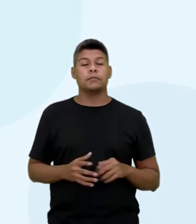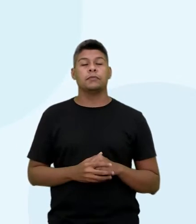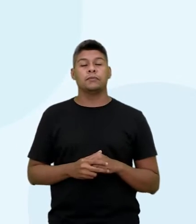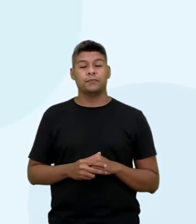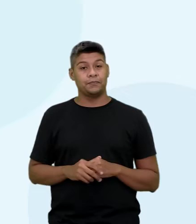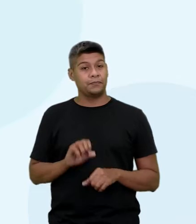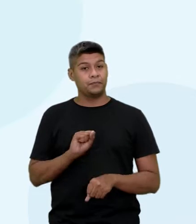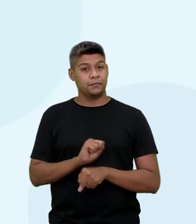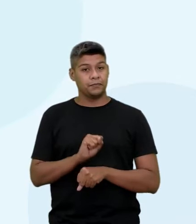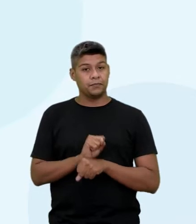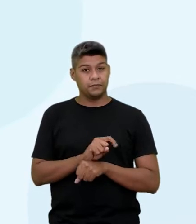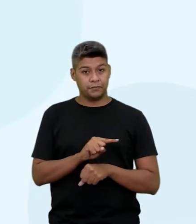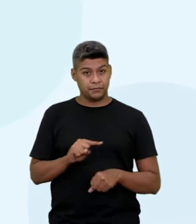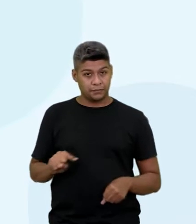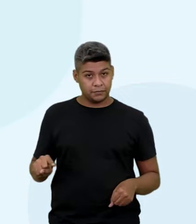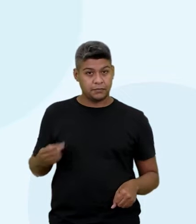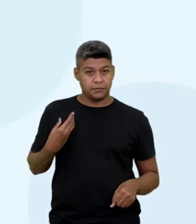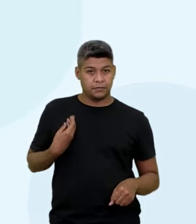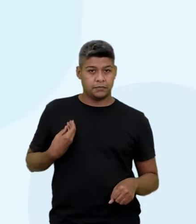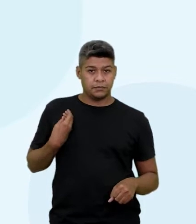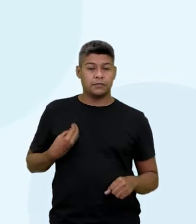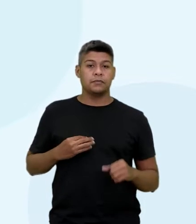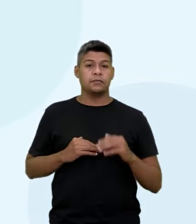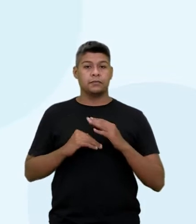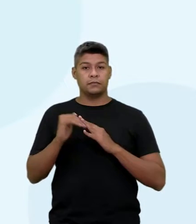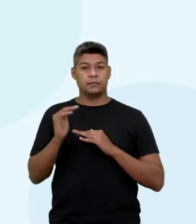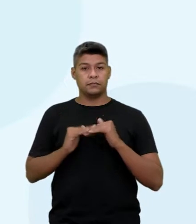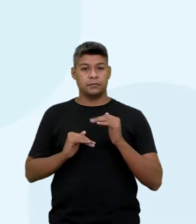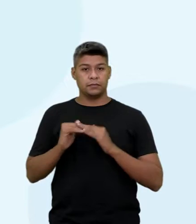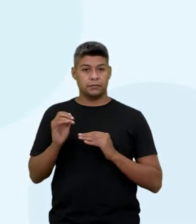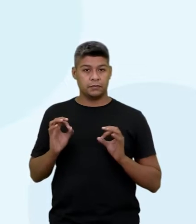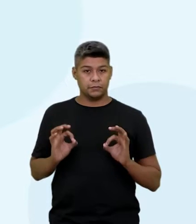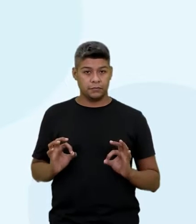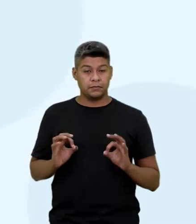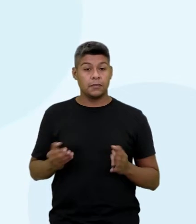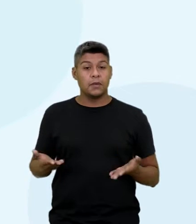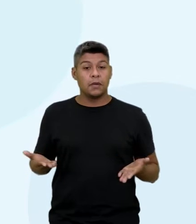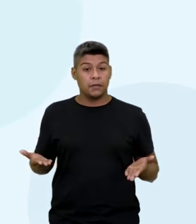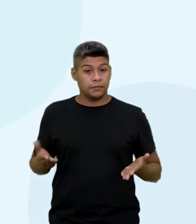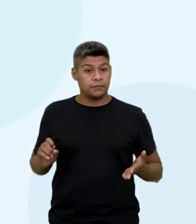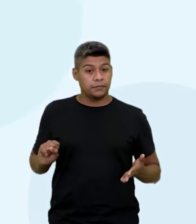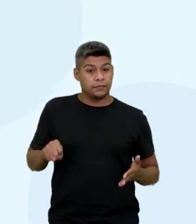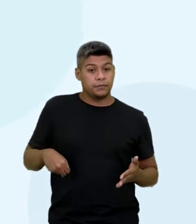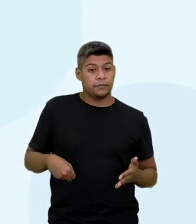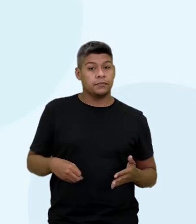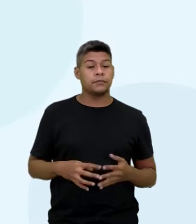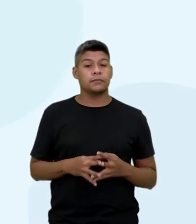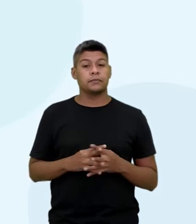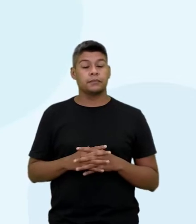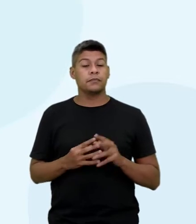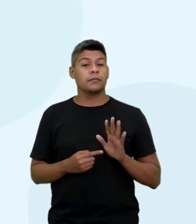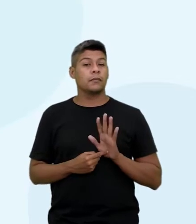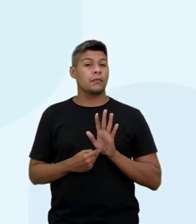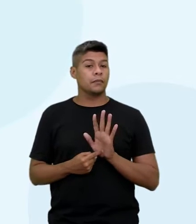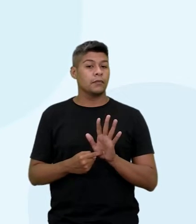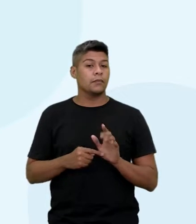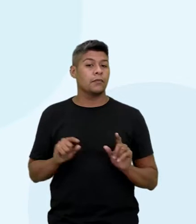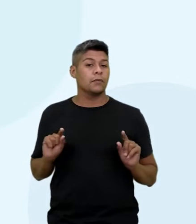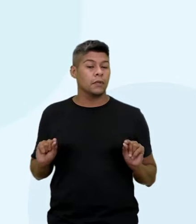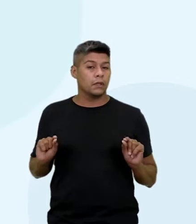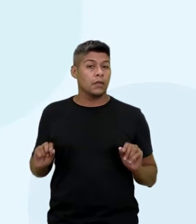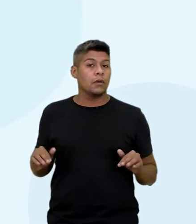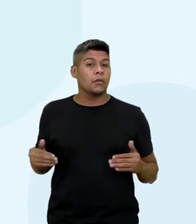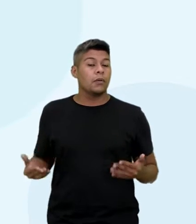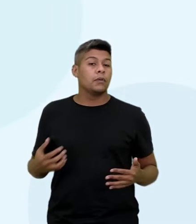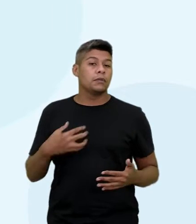vocês verifiquem lá essas habilidades, tá bom? E agora sim, vou mostrar para vocês qual que